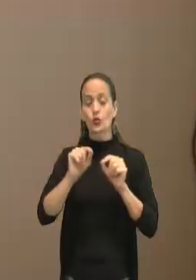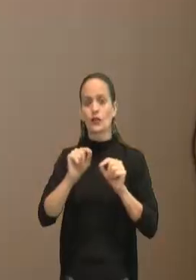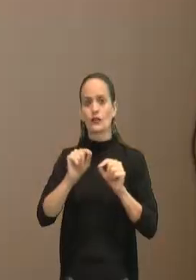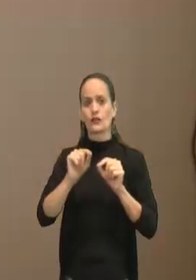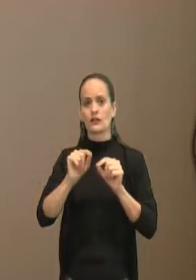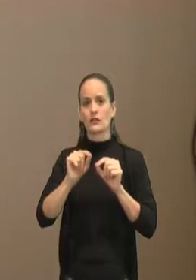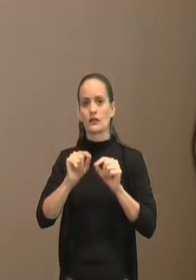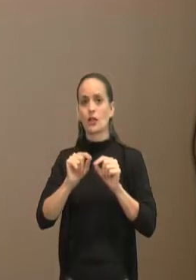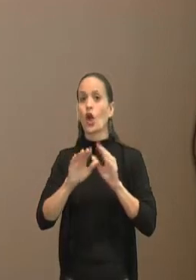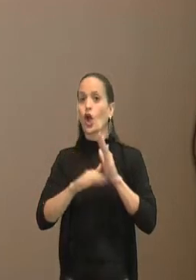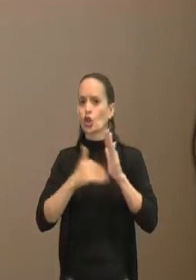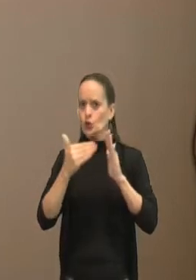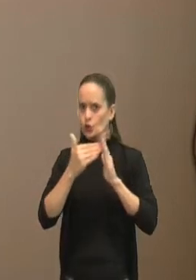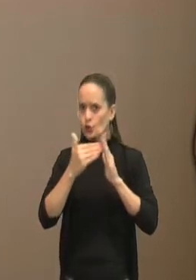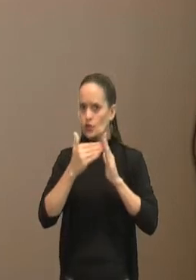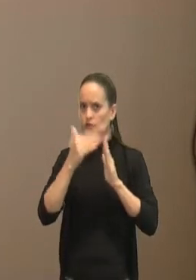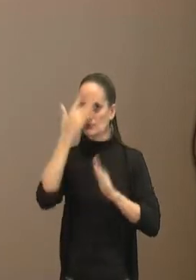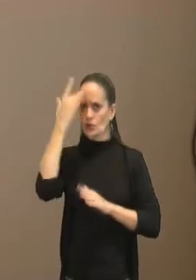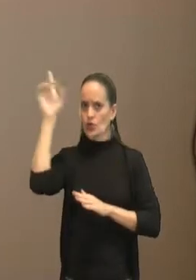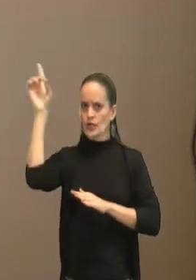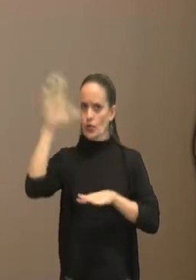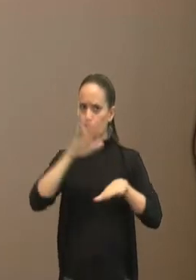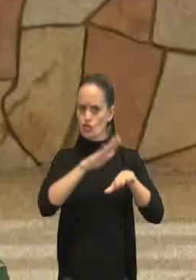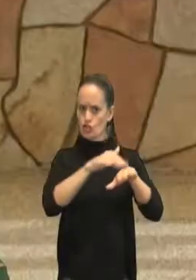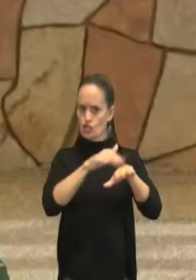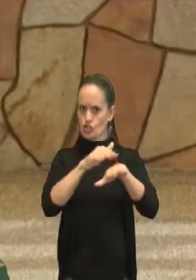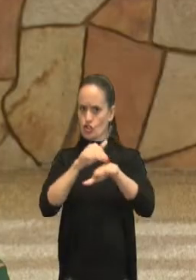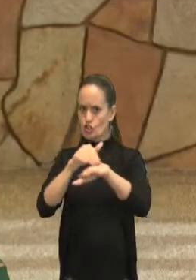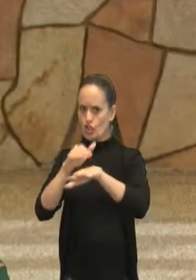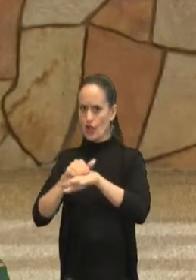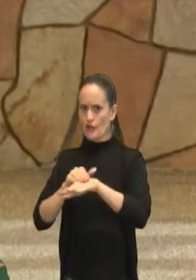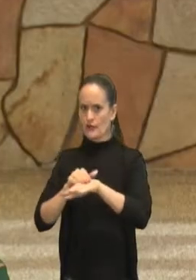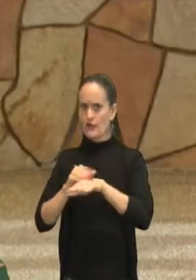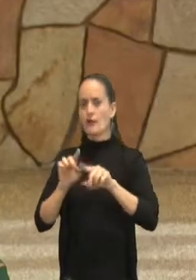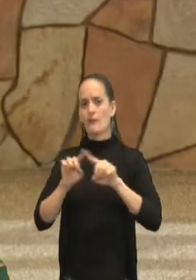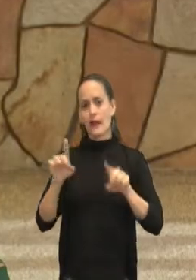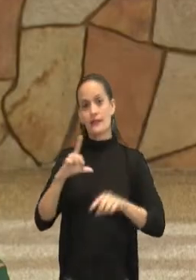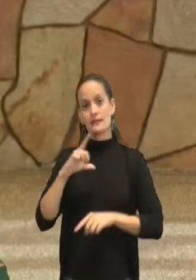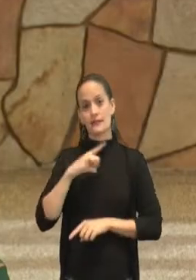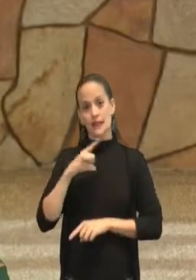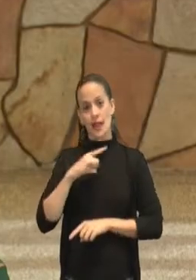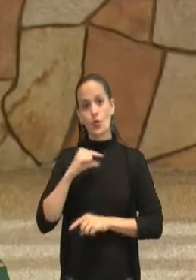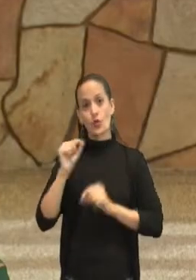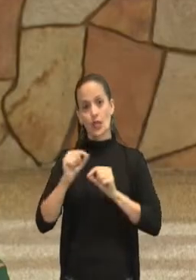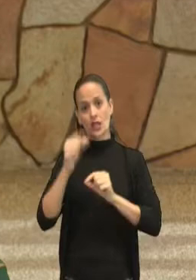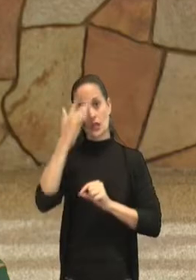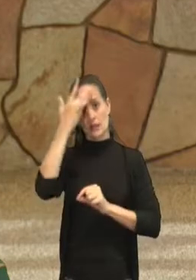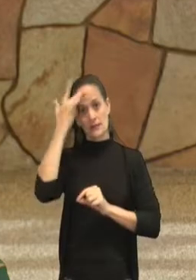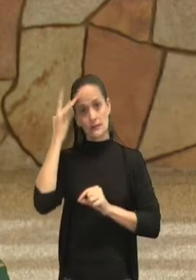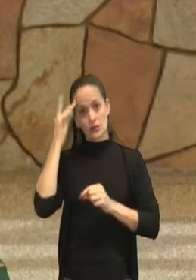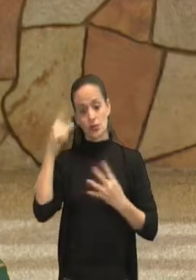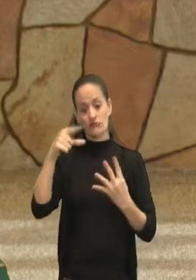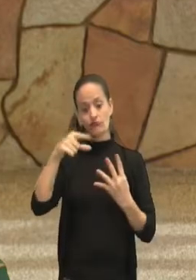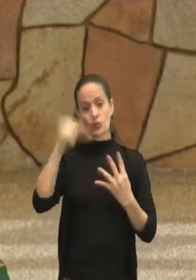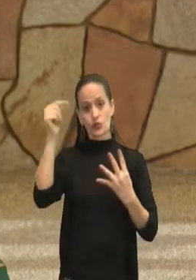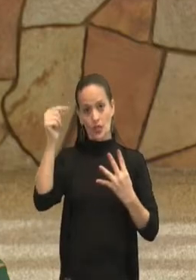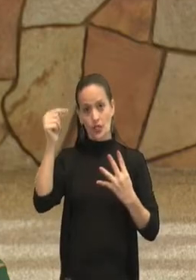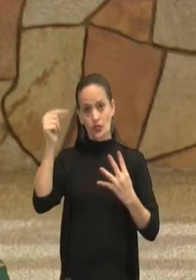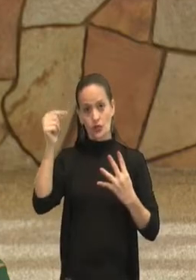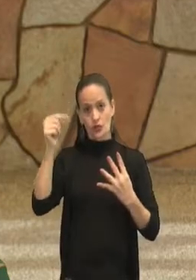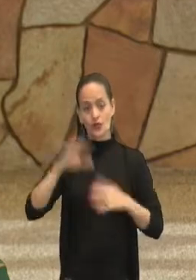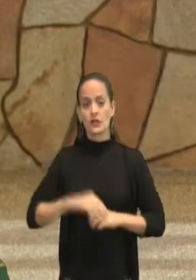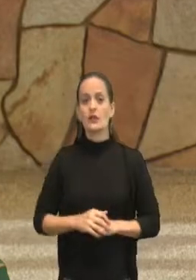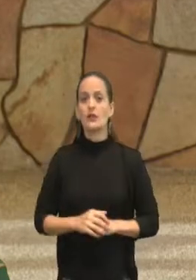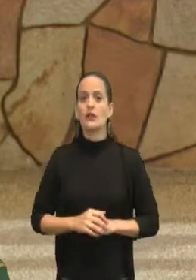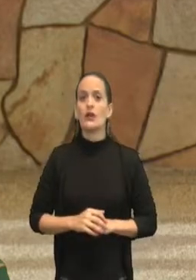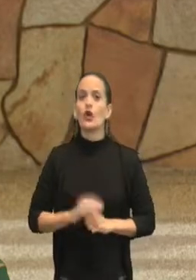todos são chamados. O critério para os escolhidos, os eleitos, os predestinados,